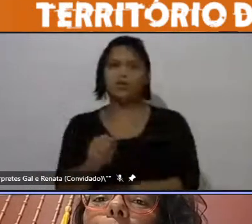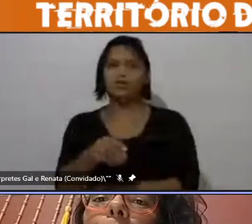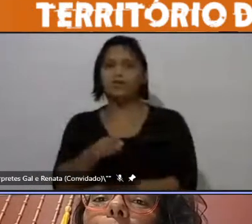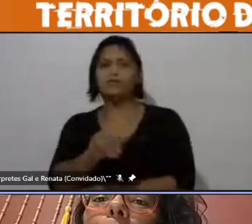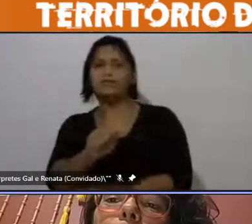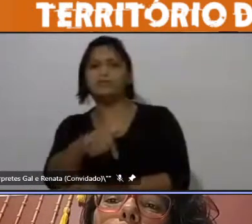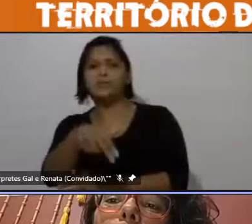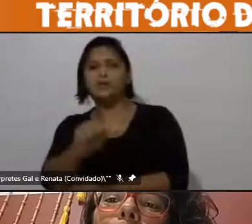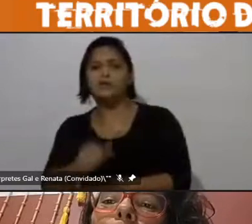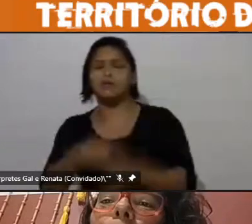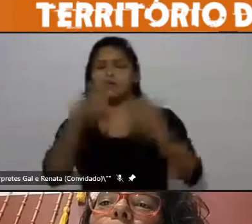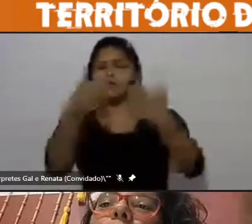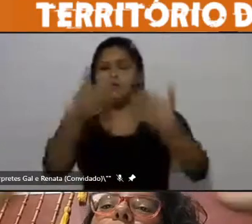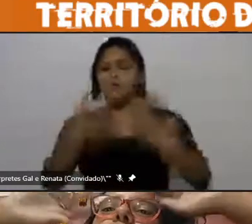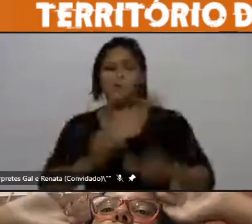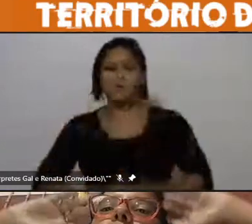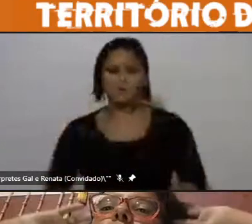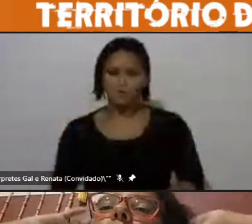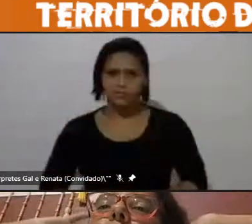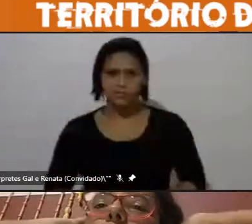ajudar.